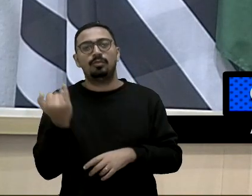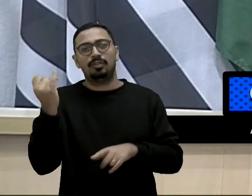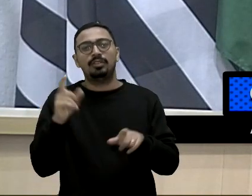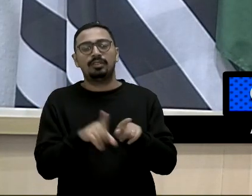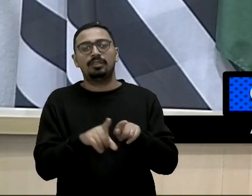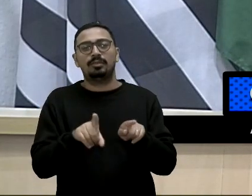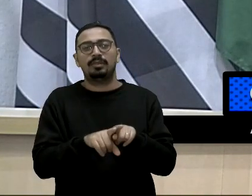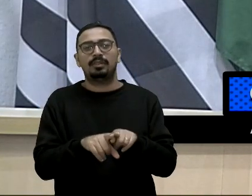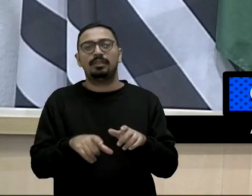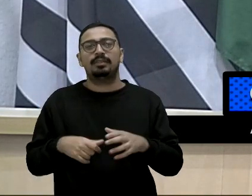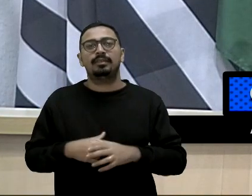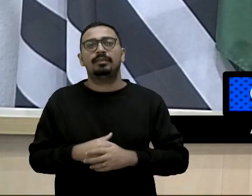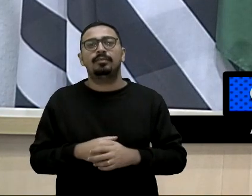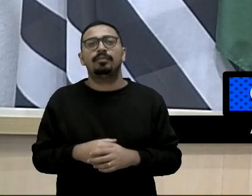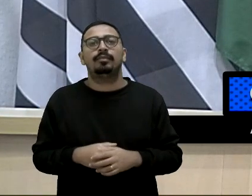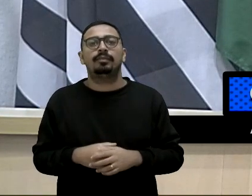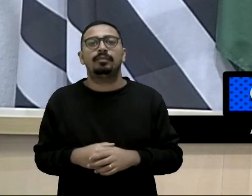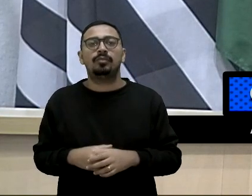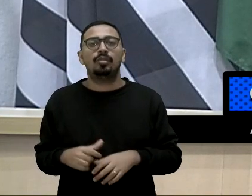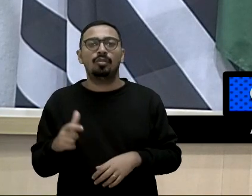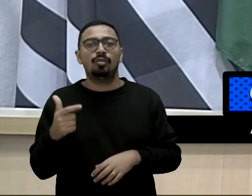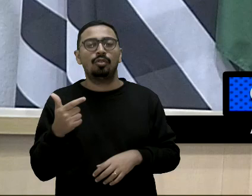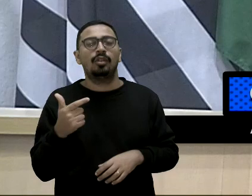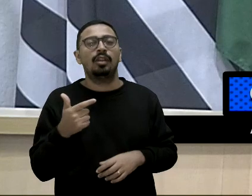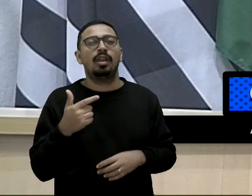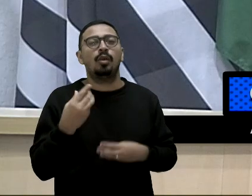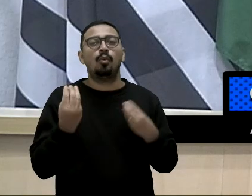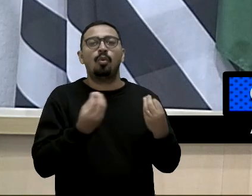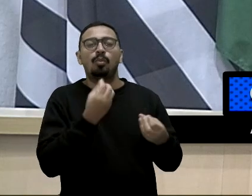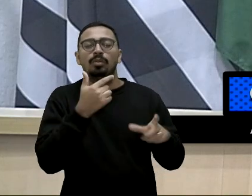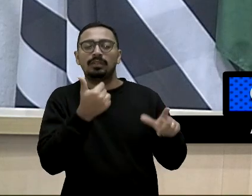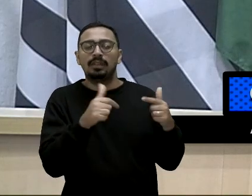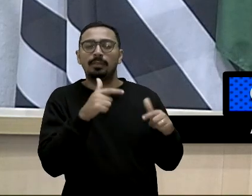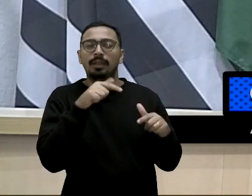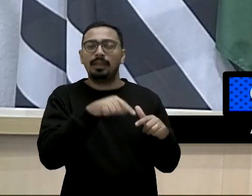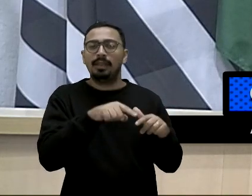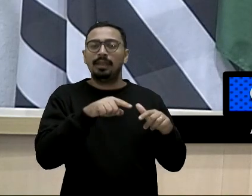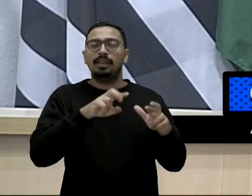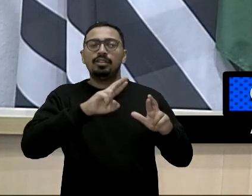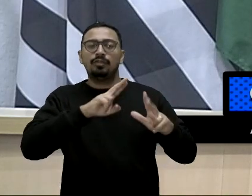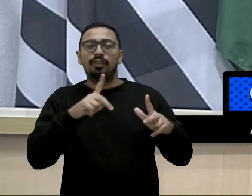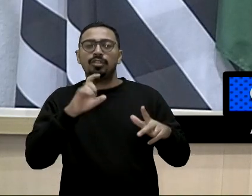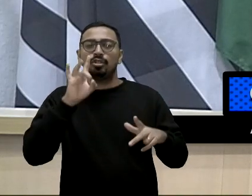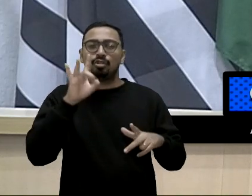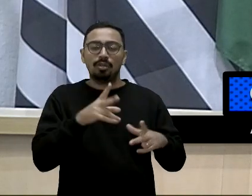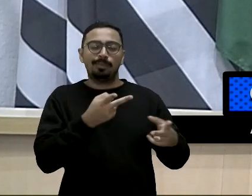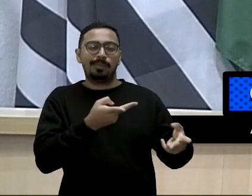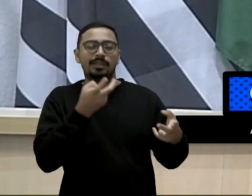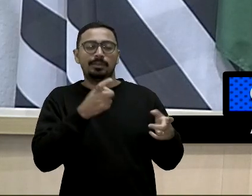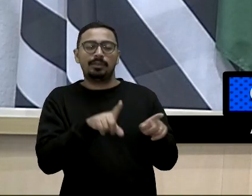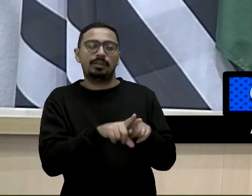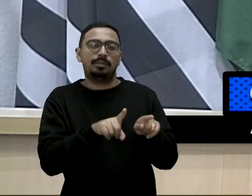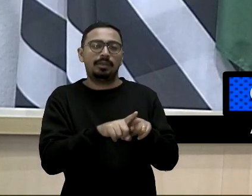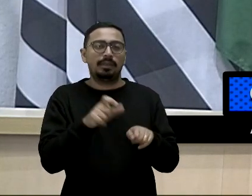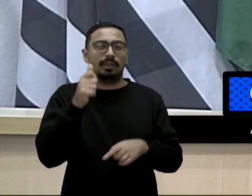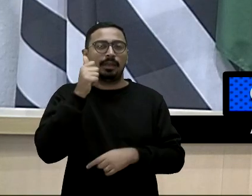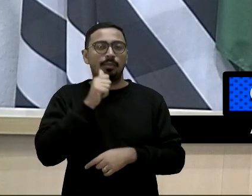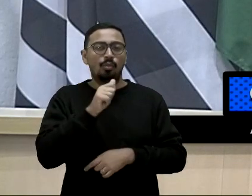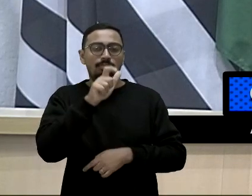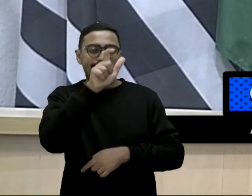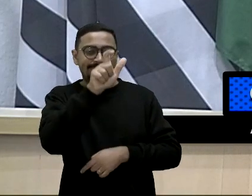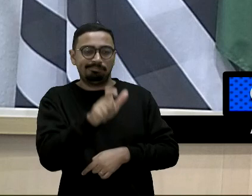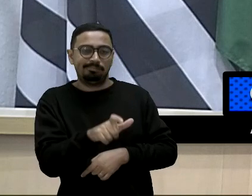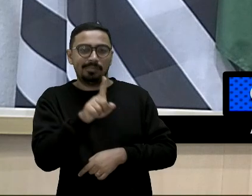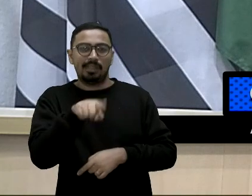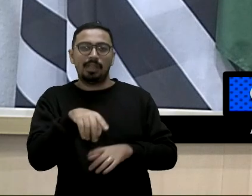importância e que atualmente não tem como a gente trabalhar de forma diferente se não ver aquela mulher, aquela gestante